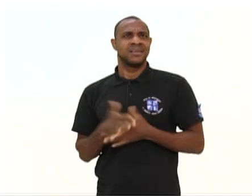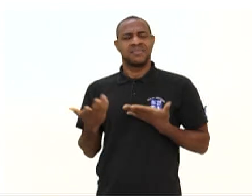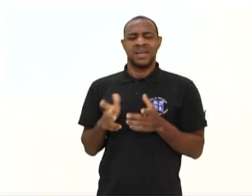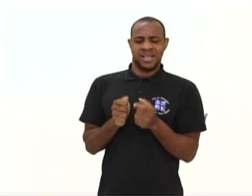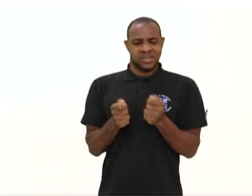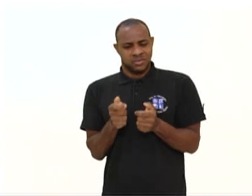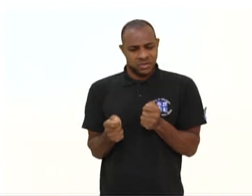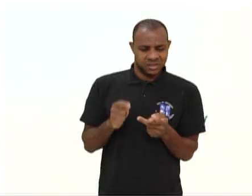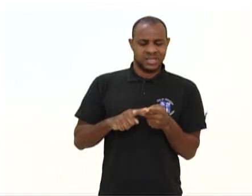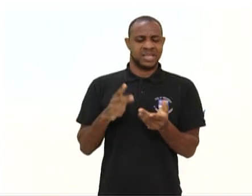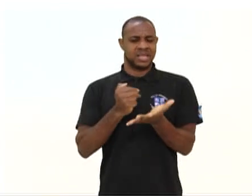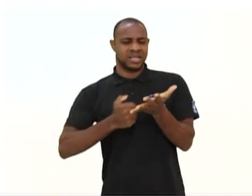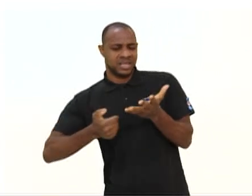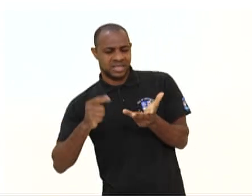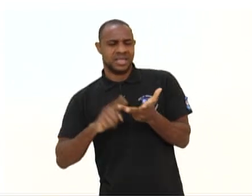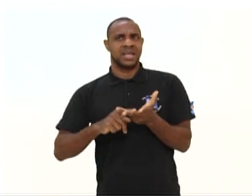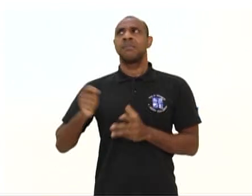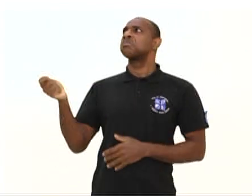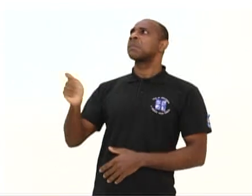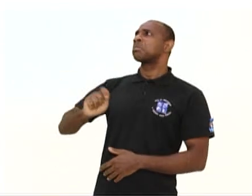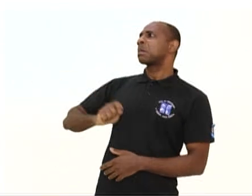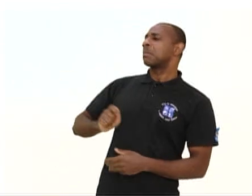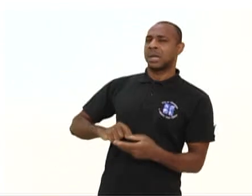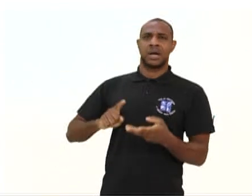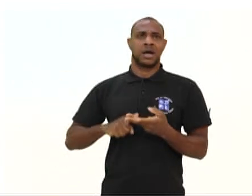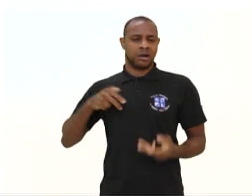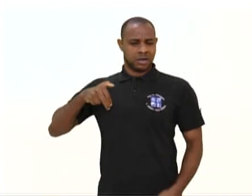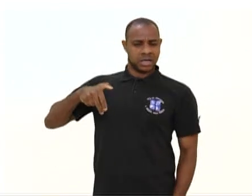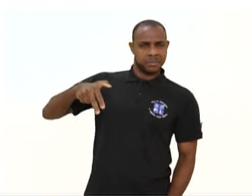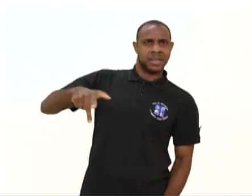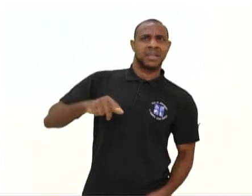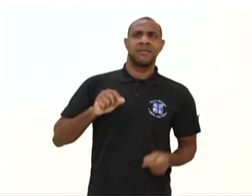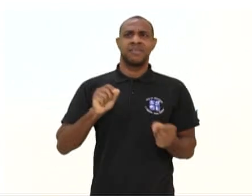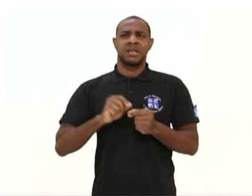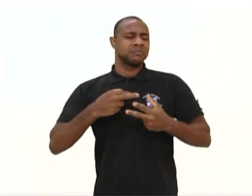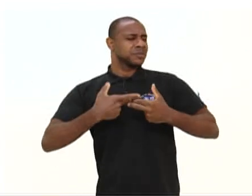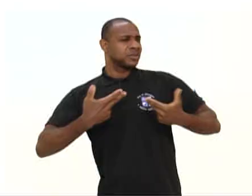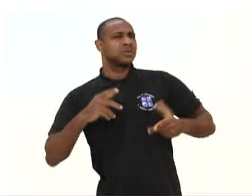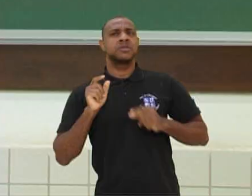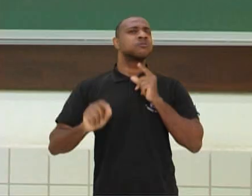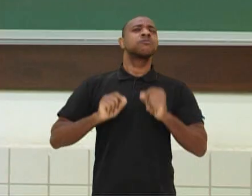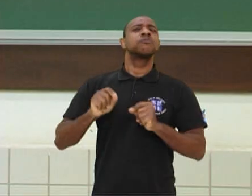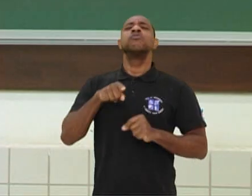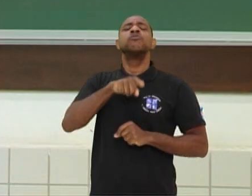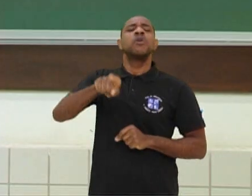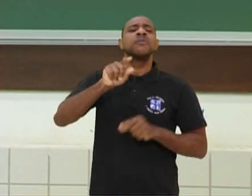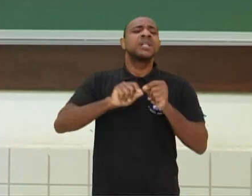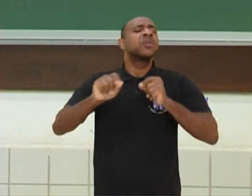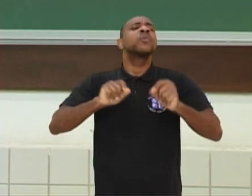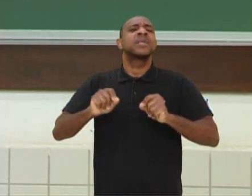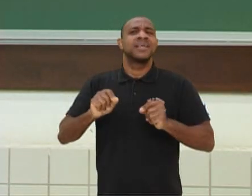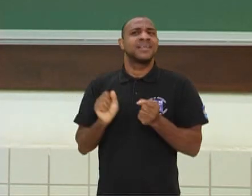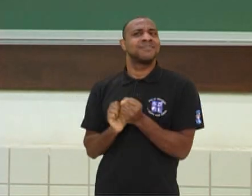videogame, fazer um desenho, soltar uma pipa, fazer uma caminhada, entre outras coisas. O que vocês estão